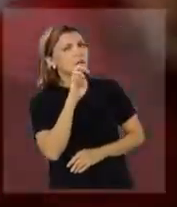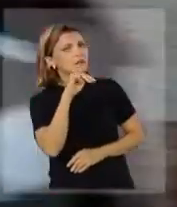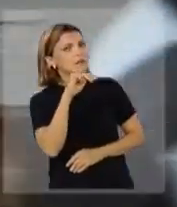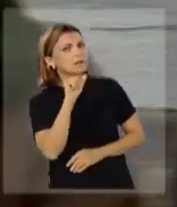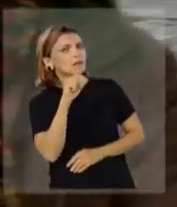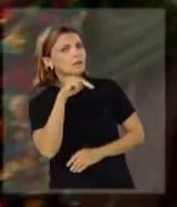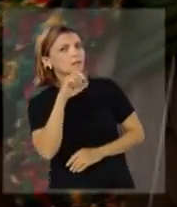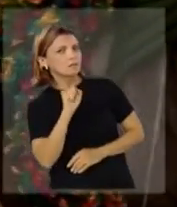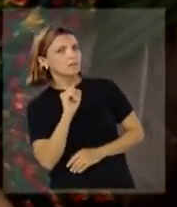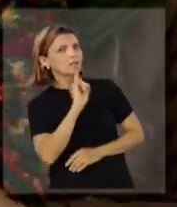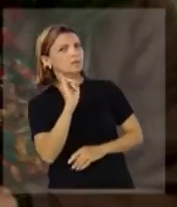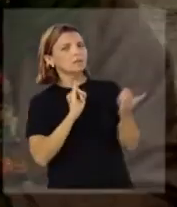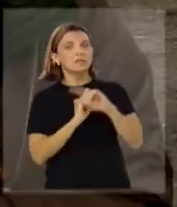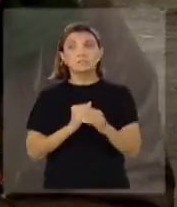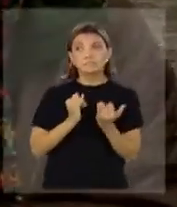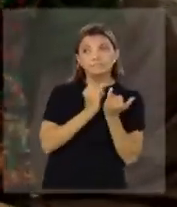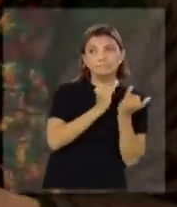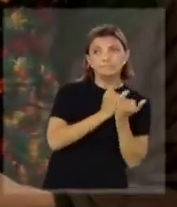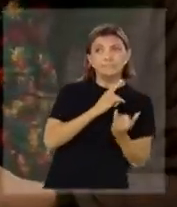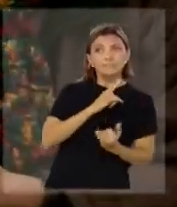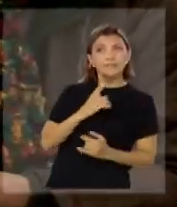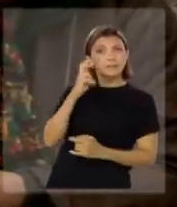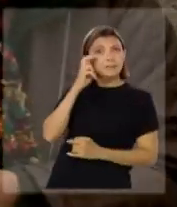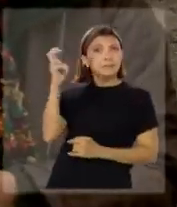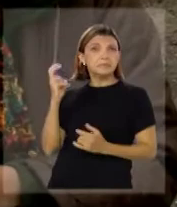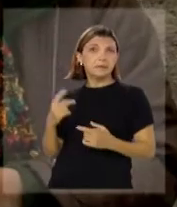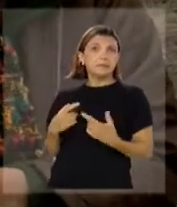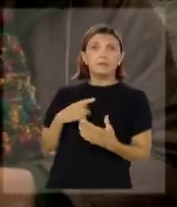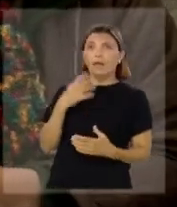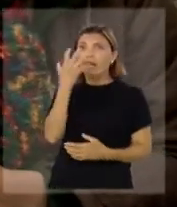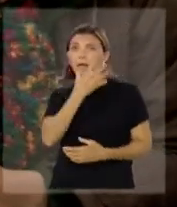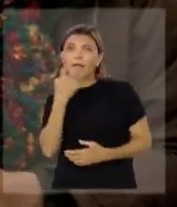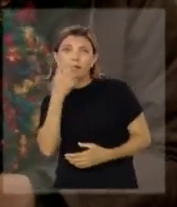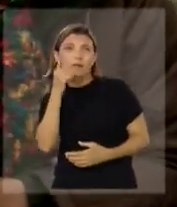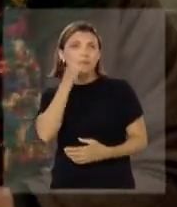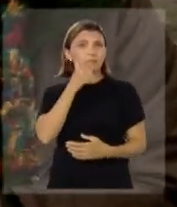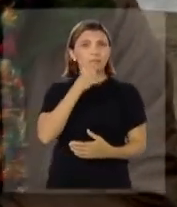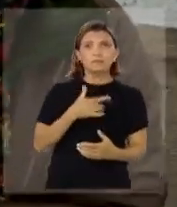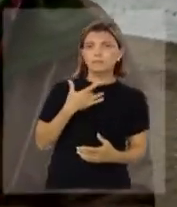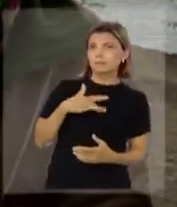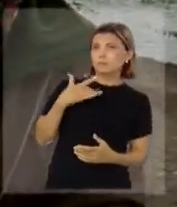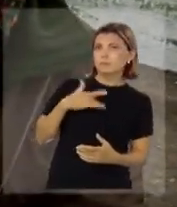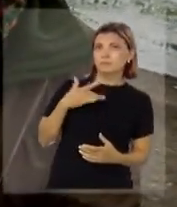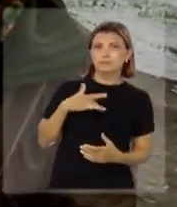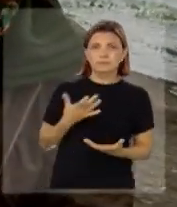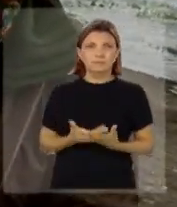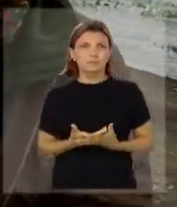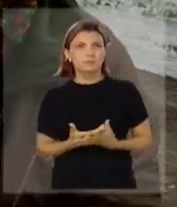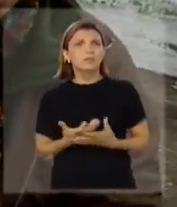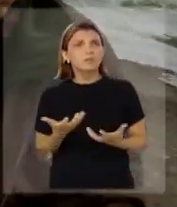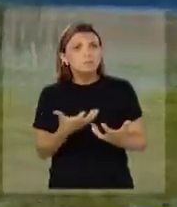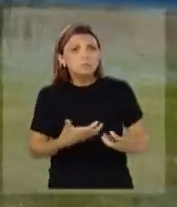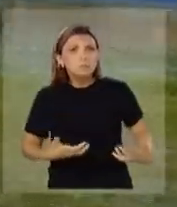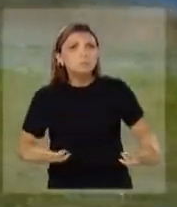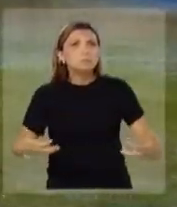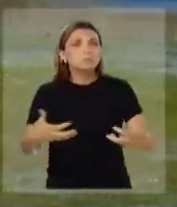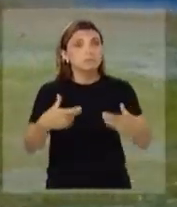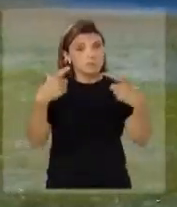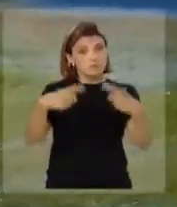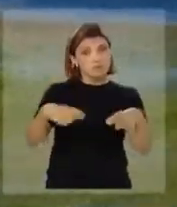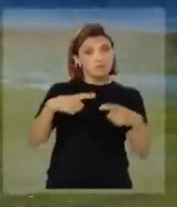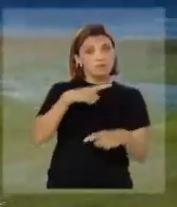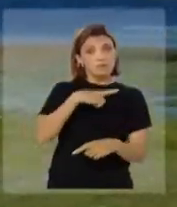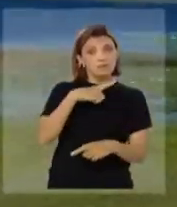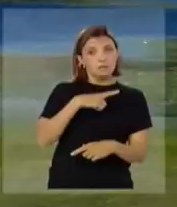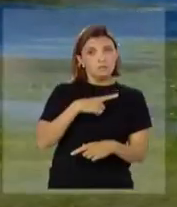Thiago. Ridículo, querendo parecer mais inteligente que o outro. Ah, homem fica todo bobo por causa de mulher, né? A vegetação do banhado é